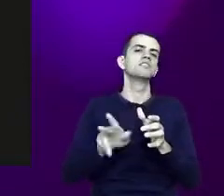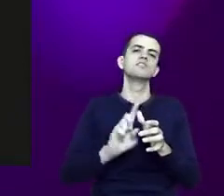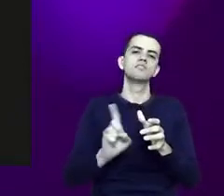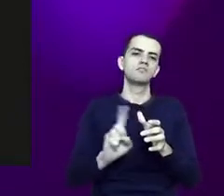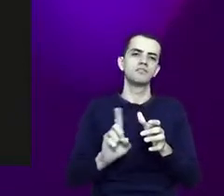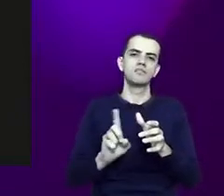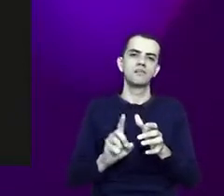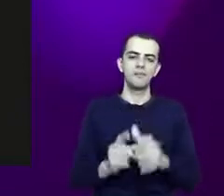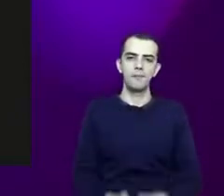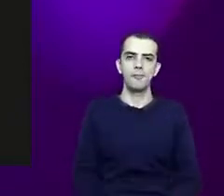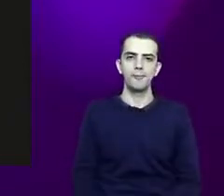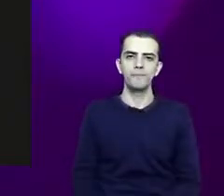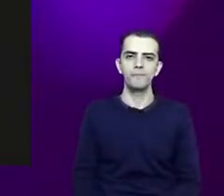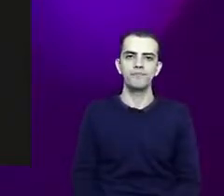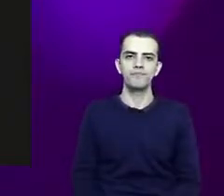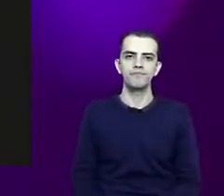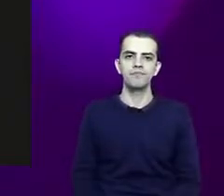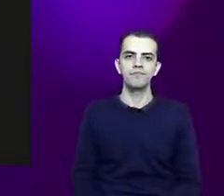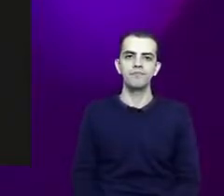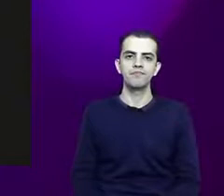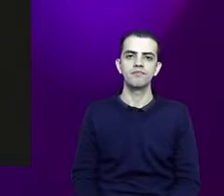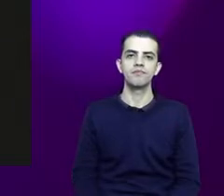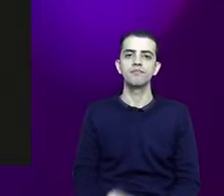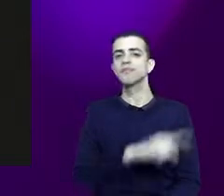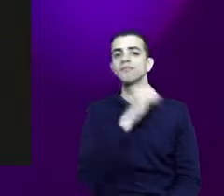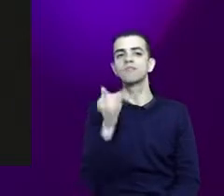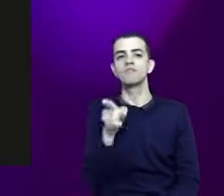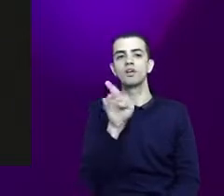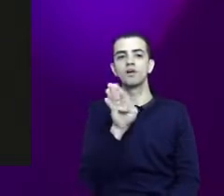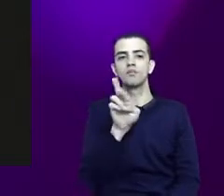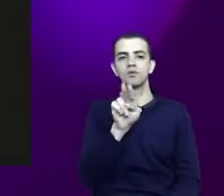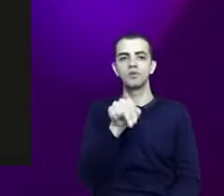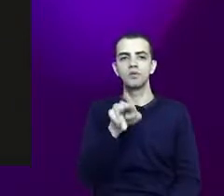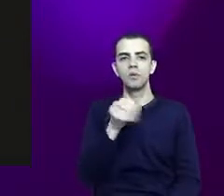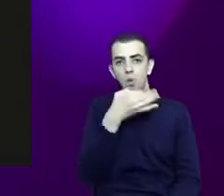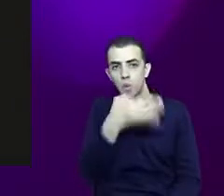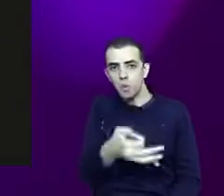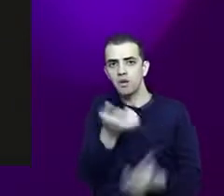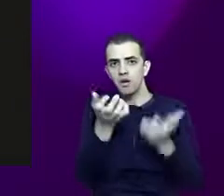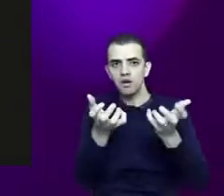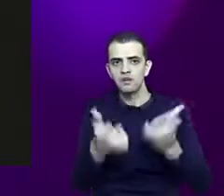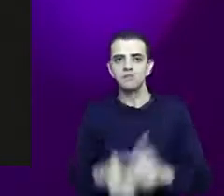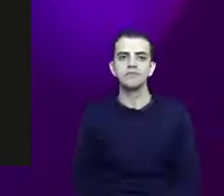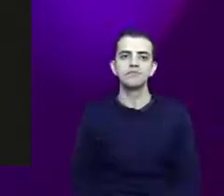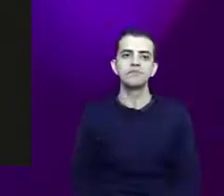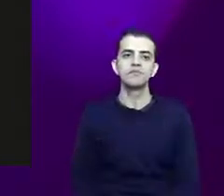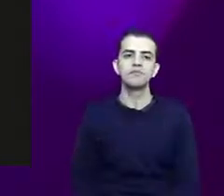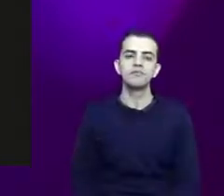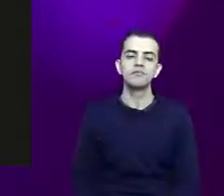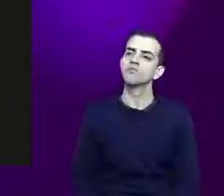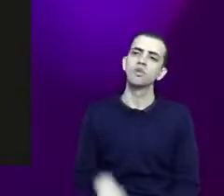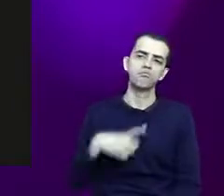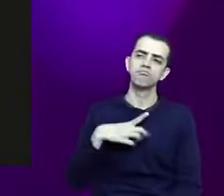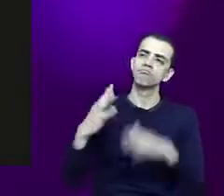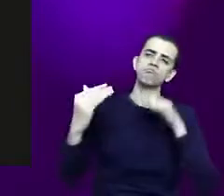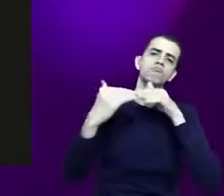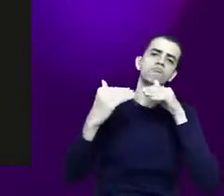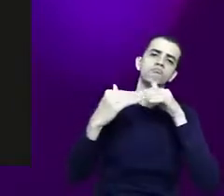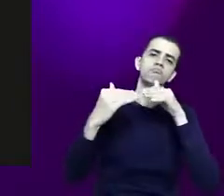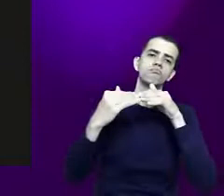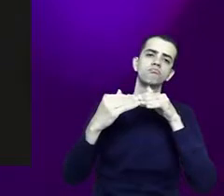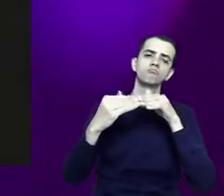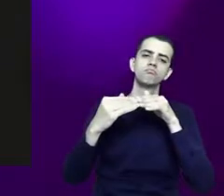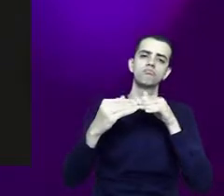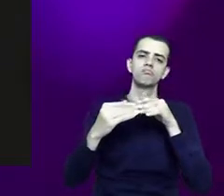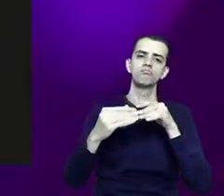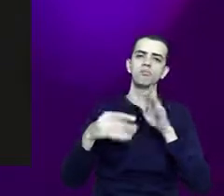paciente. Perfeito. Ô, Bruno, você quer dar alguma opinião? Ô, Vassalo, eu concordo na não cimentada, é a